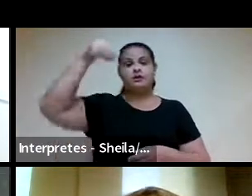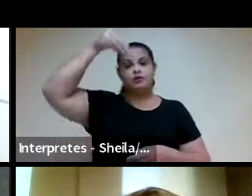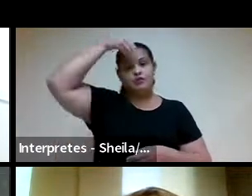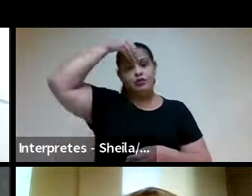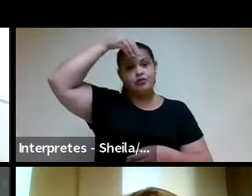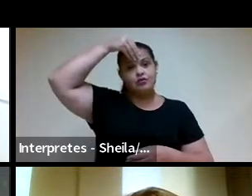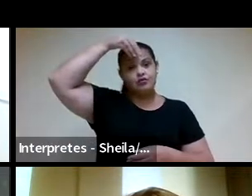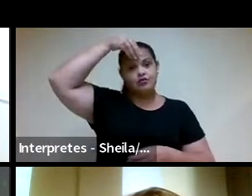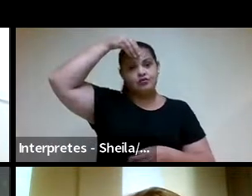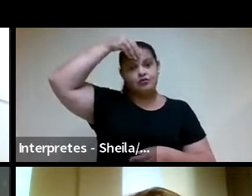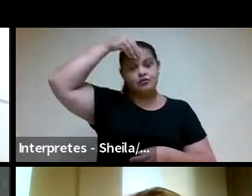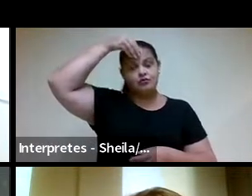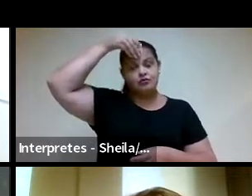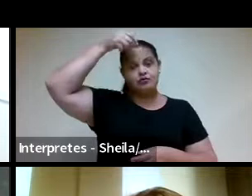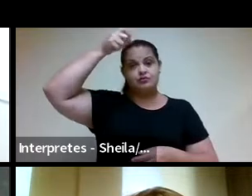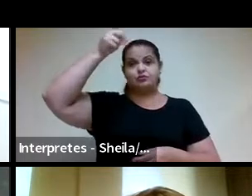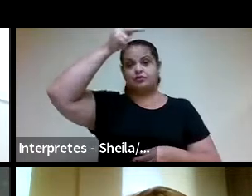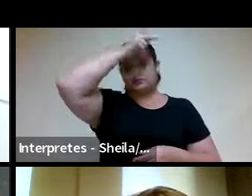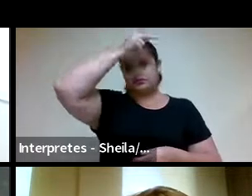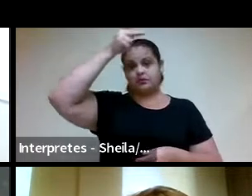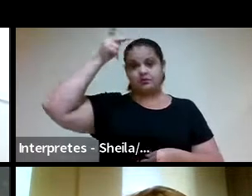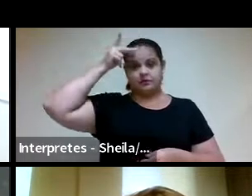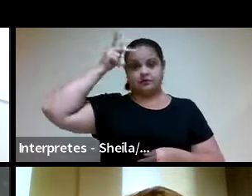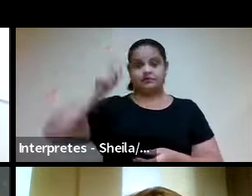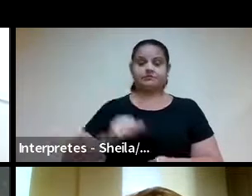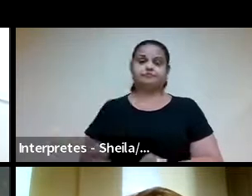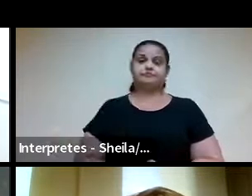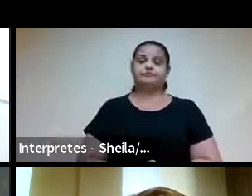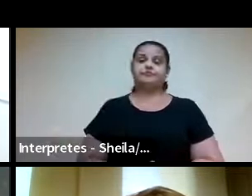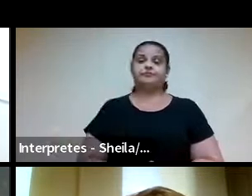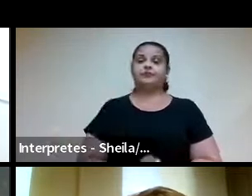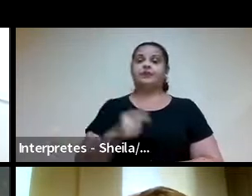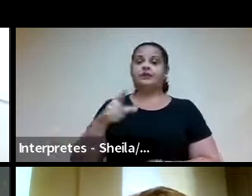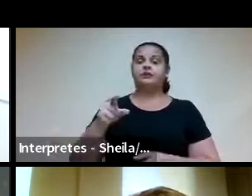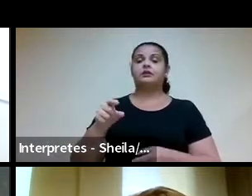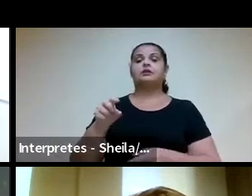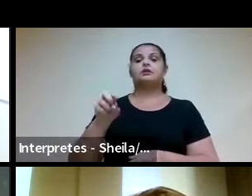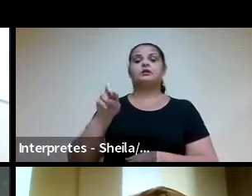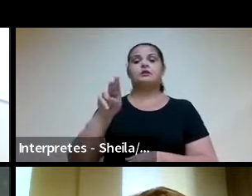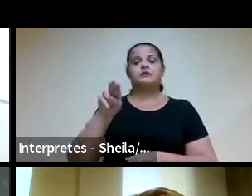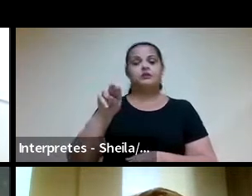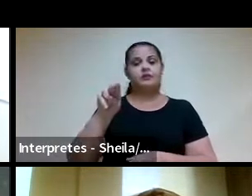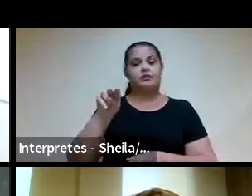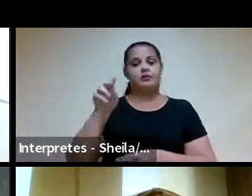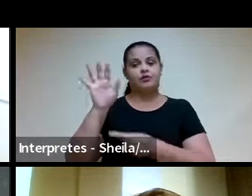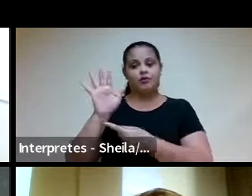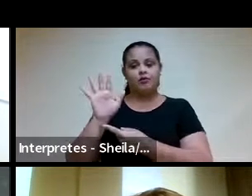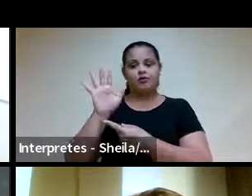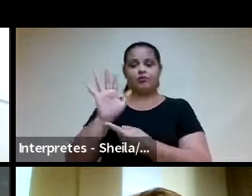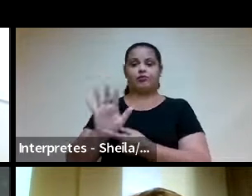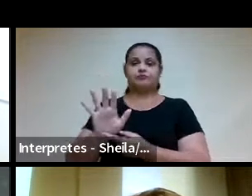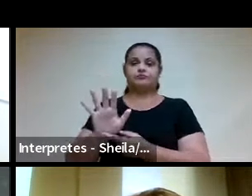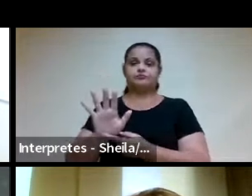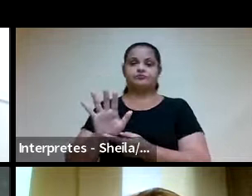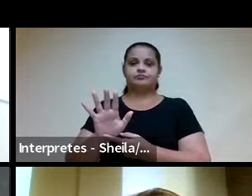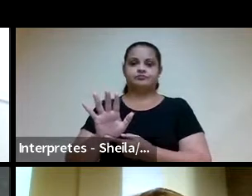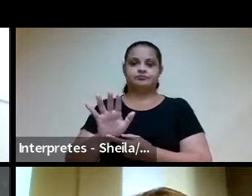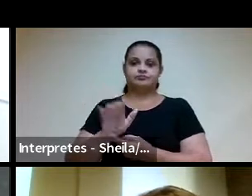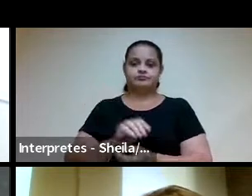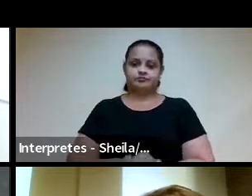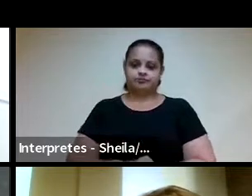que o seu irmão, Valmir Costa, esse prefeito do município, votou contra ele, votou no candidato, que ora é recorrente. Ora, e